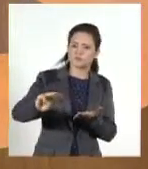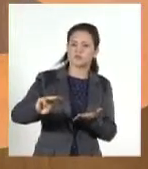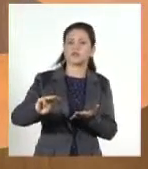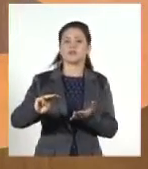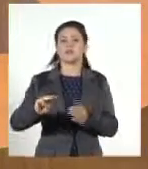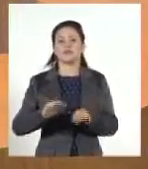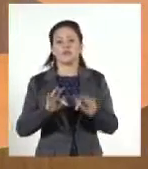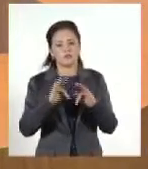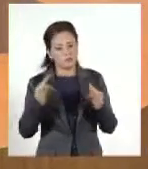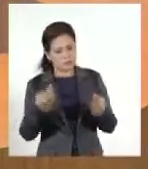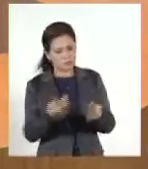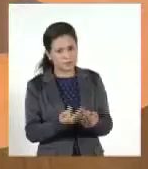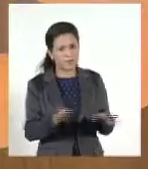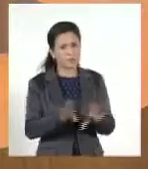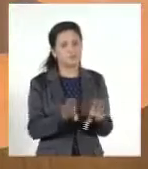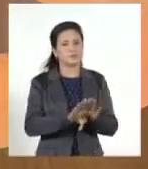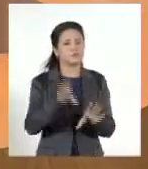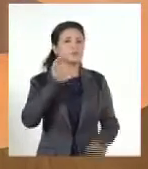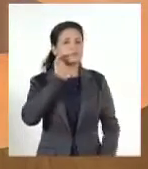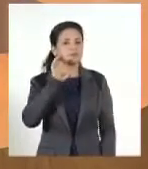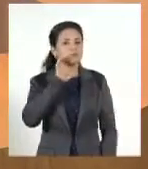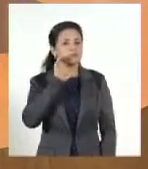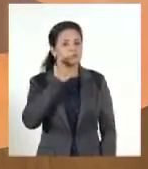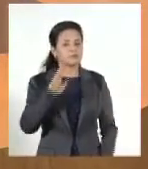Câmara Municipal de Grajaú.